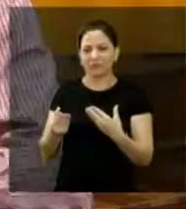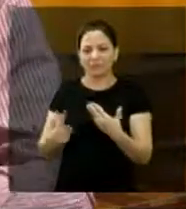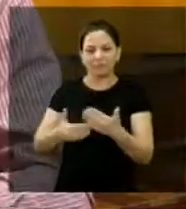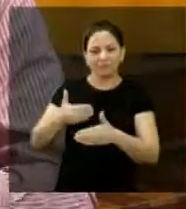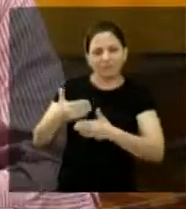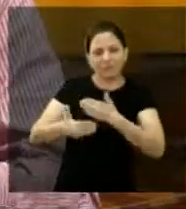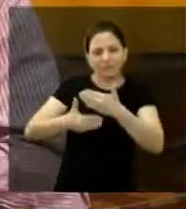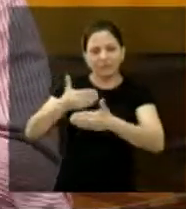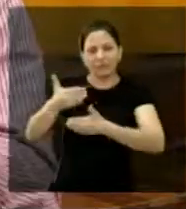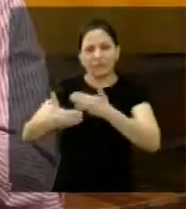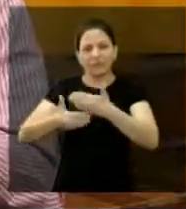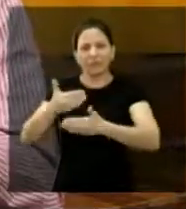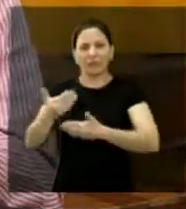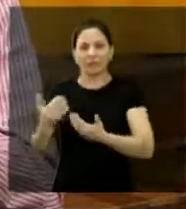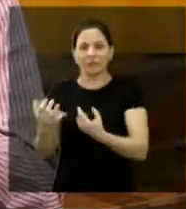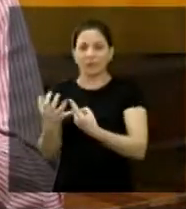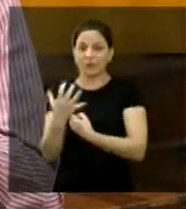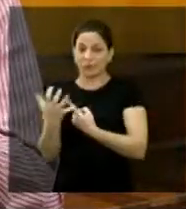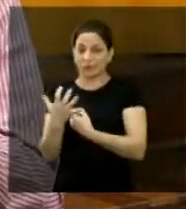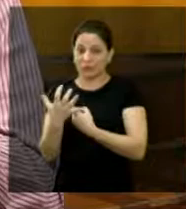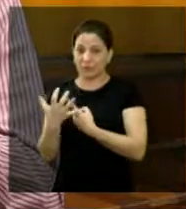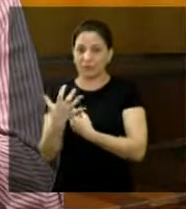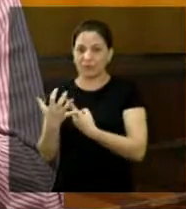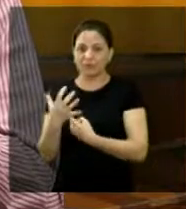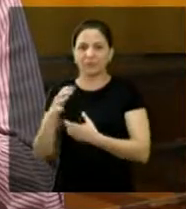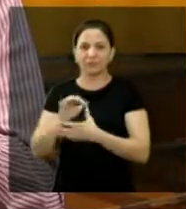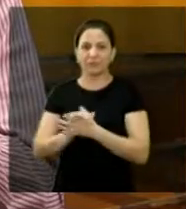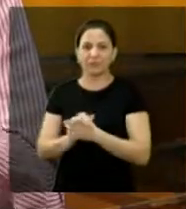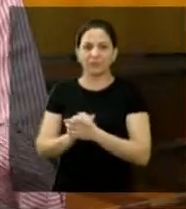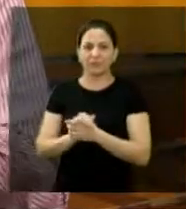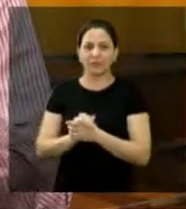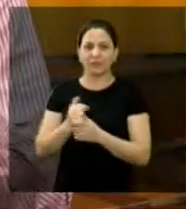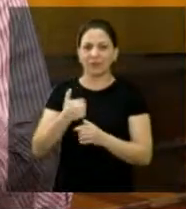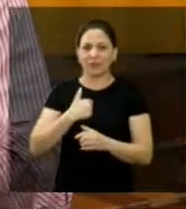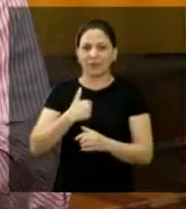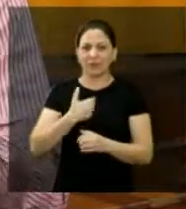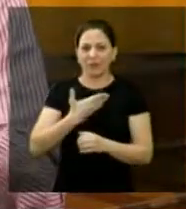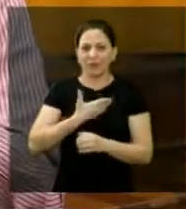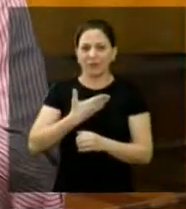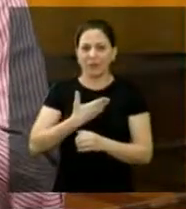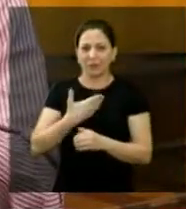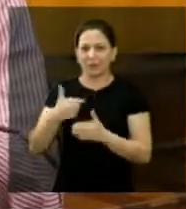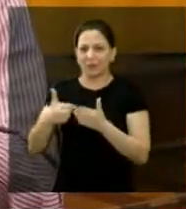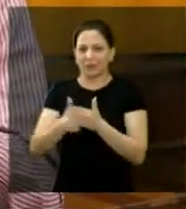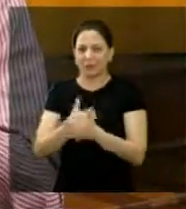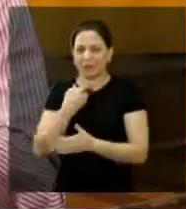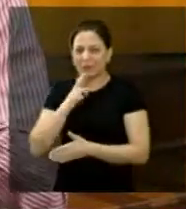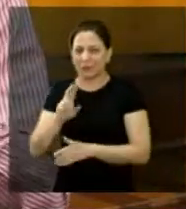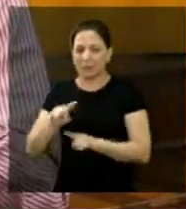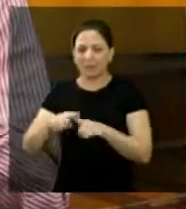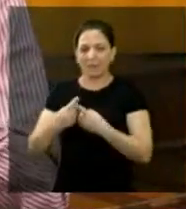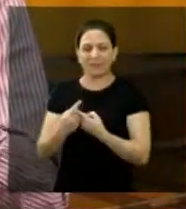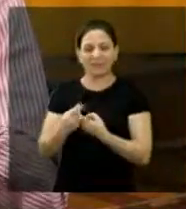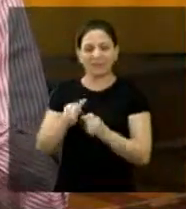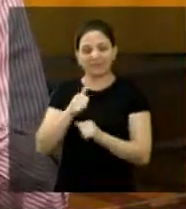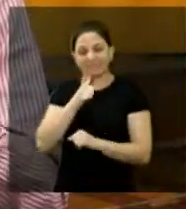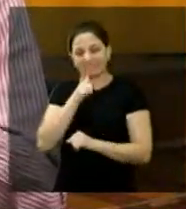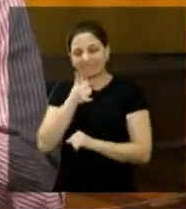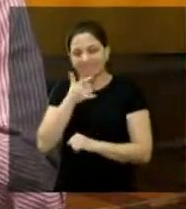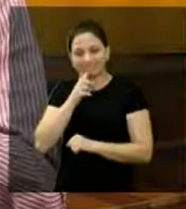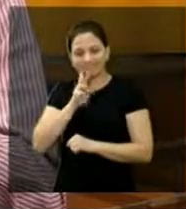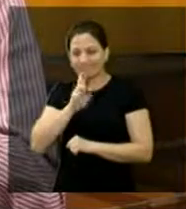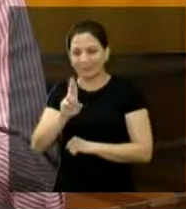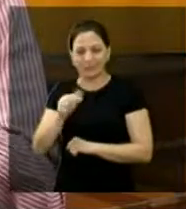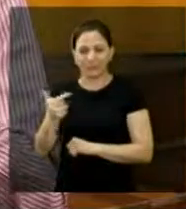como pesam até hoje também. Então, olha, meu amigo, eu não gosto de deixar perguntas sem resposta, mas eu